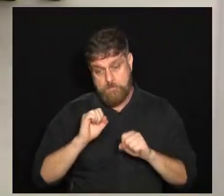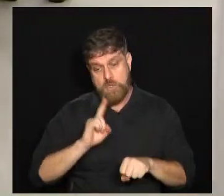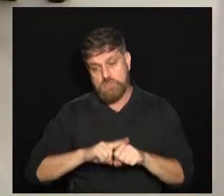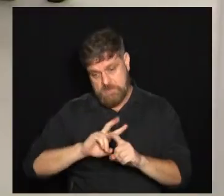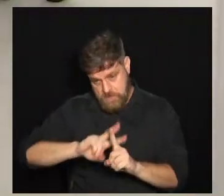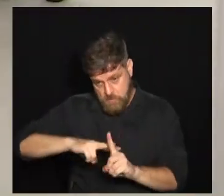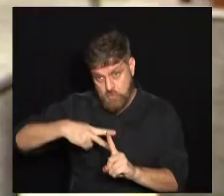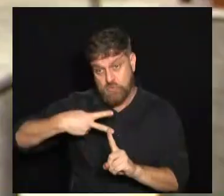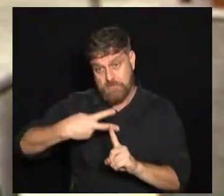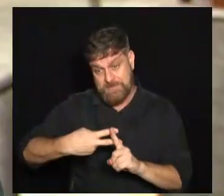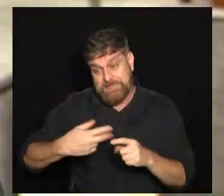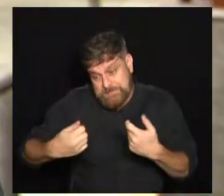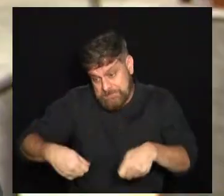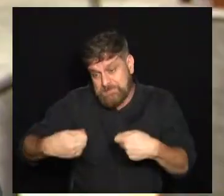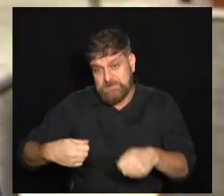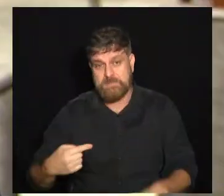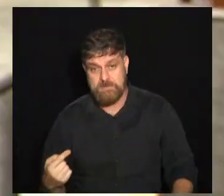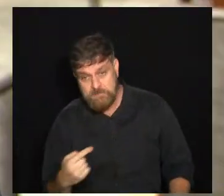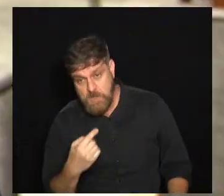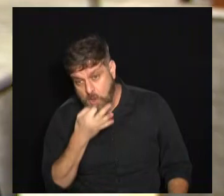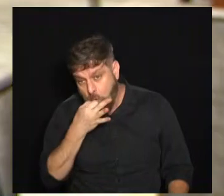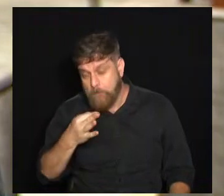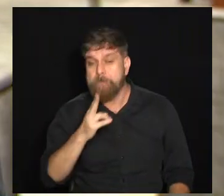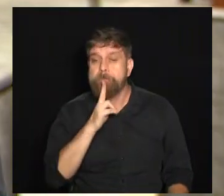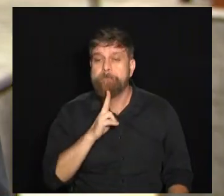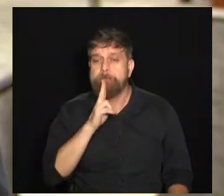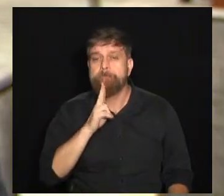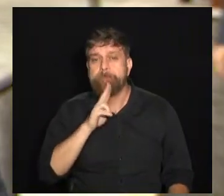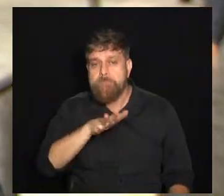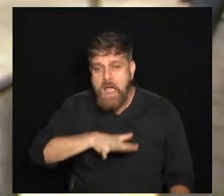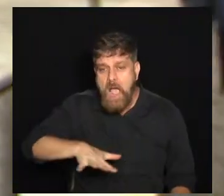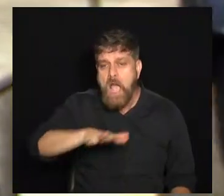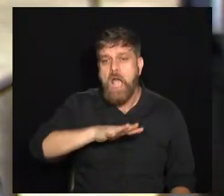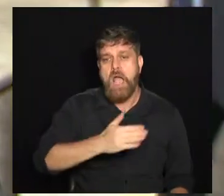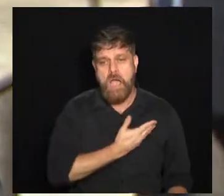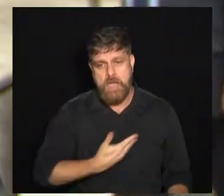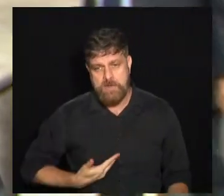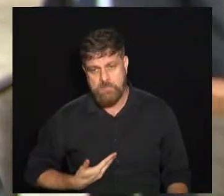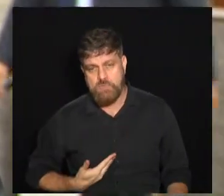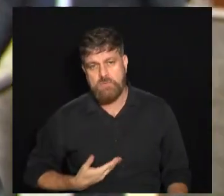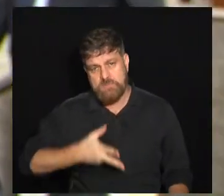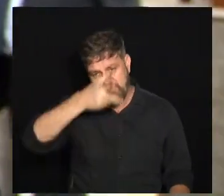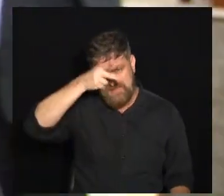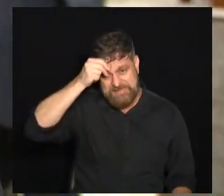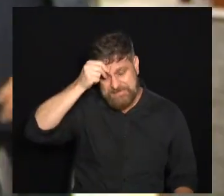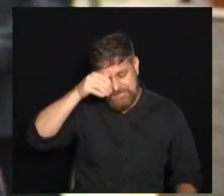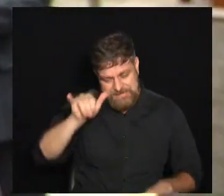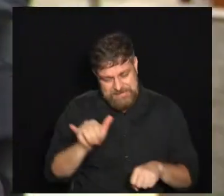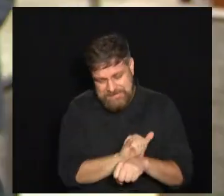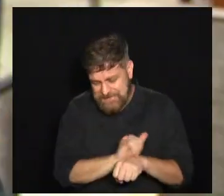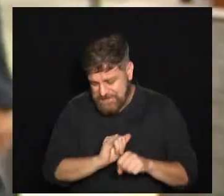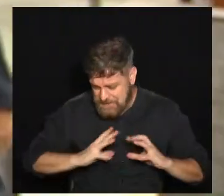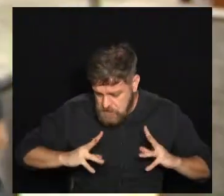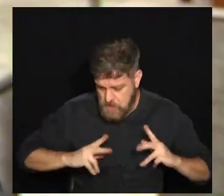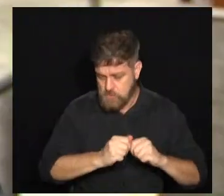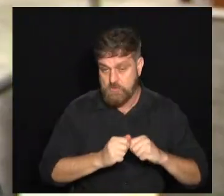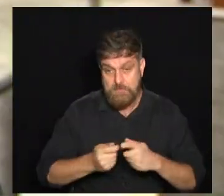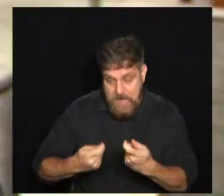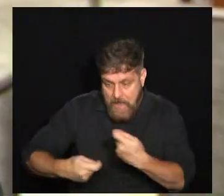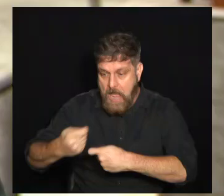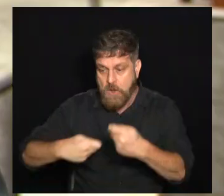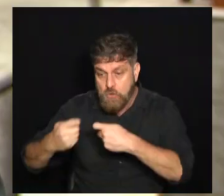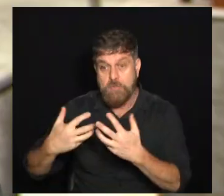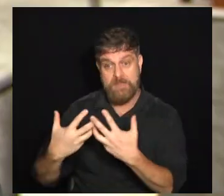conforme a necessidade. Para o parlamentar, o poder público deve tomar todas as medidas possíveis para manter a economia da